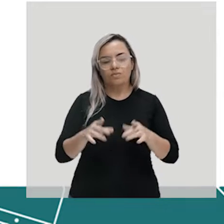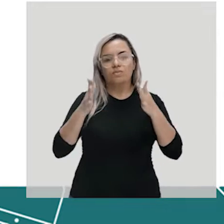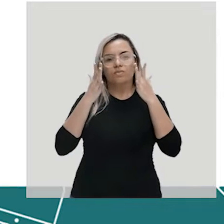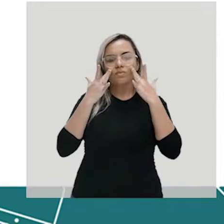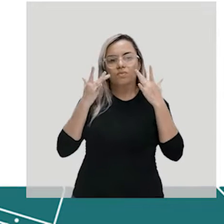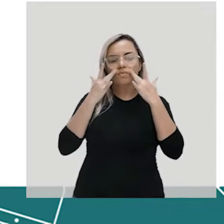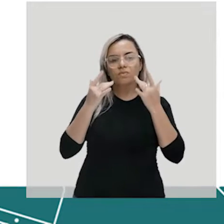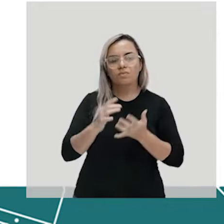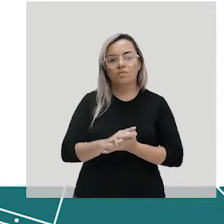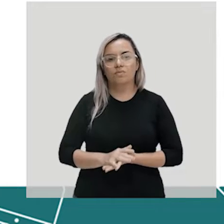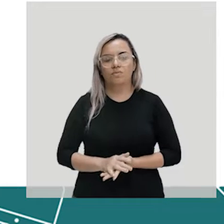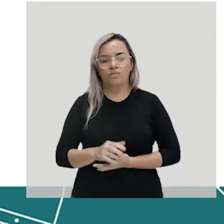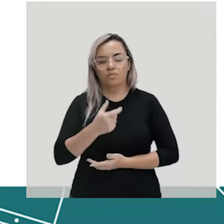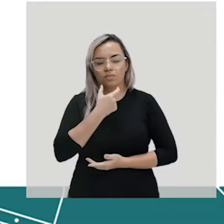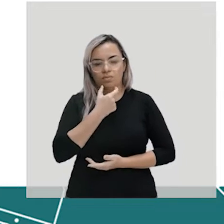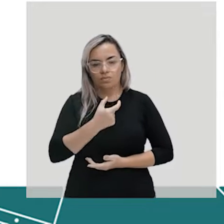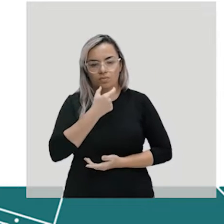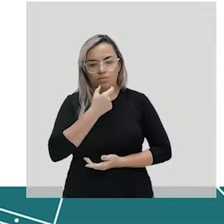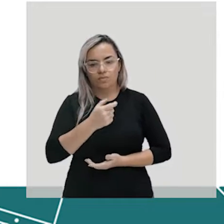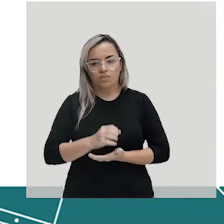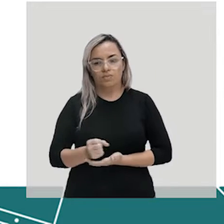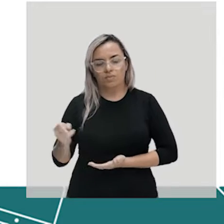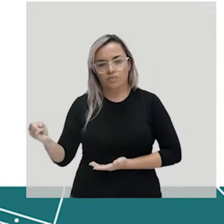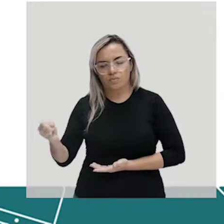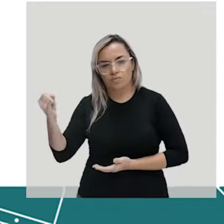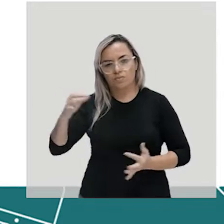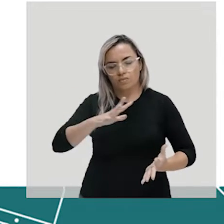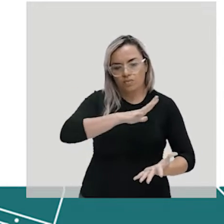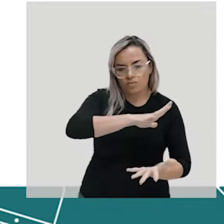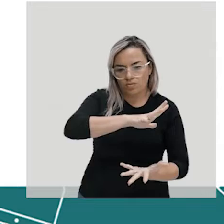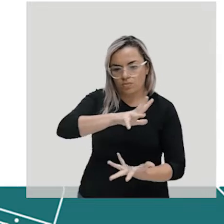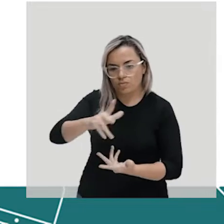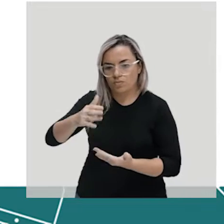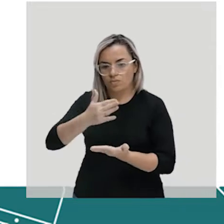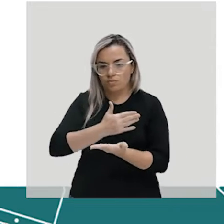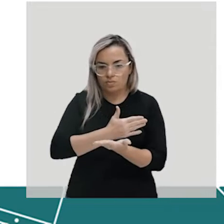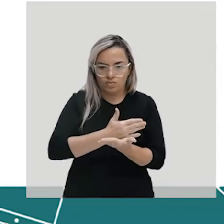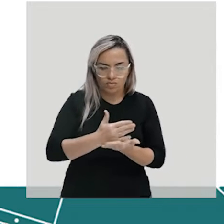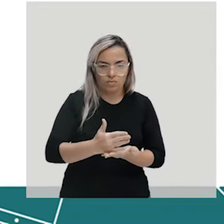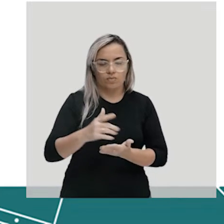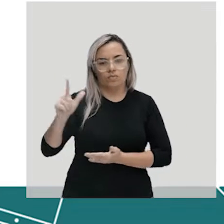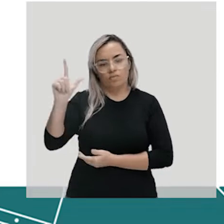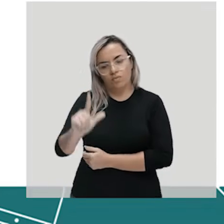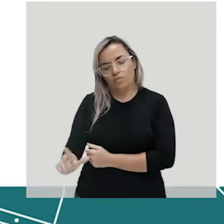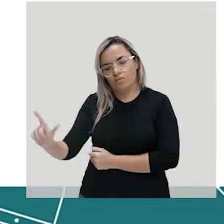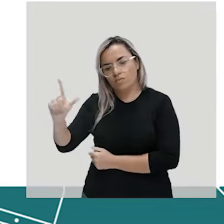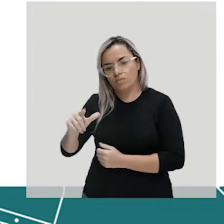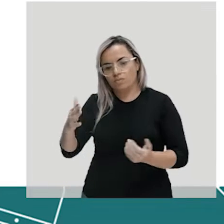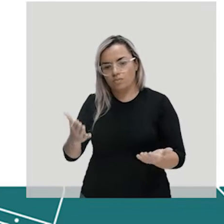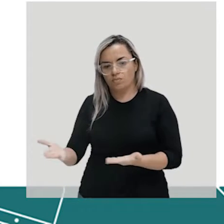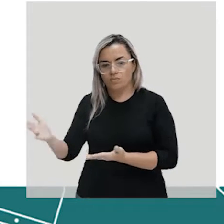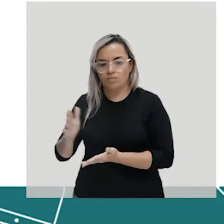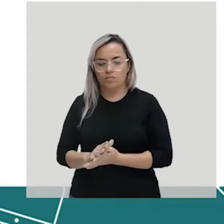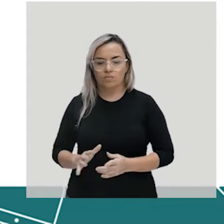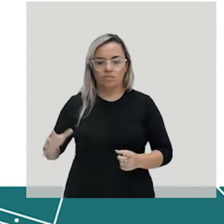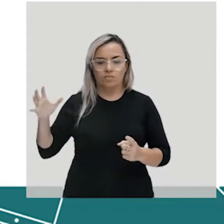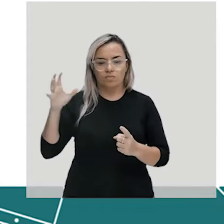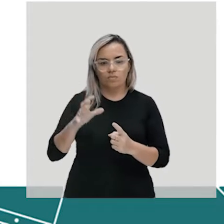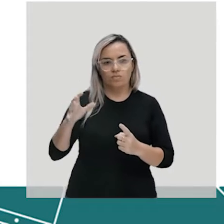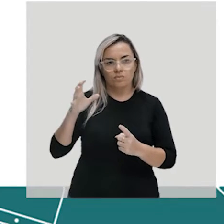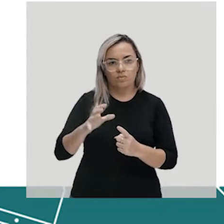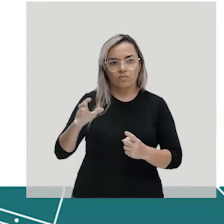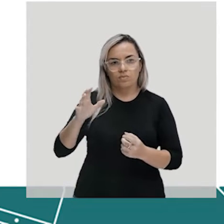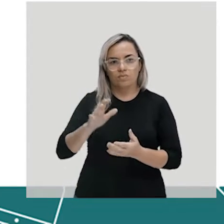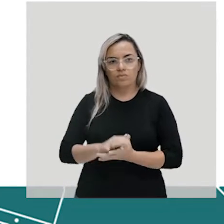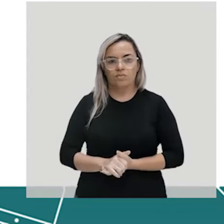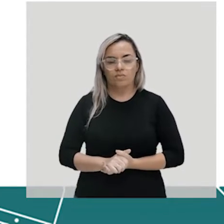britânica ela tem uma grande relevância no mundo e ela tem ela começa justamente pela questão da literatura as contribuições de William